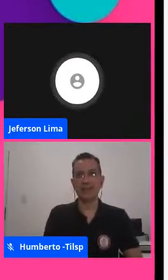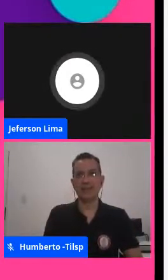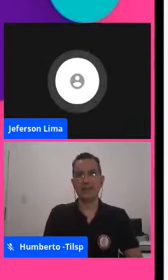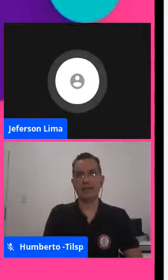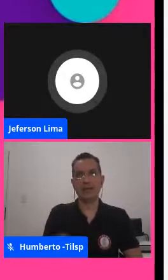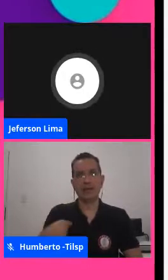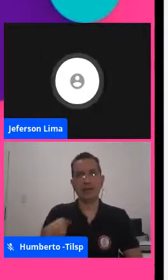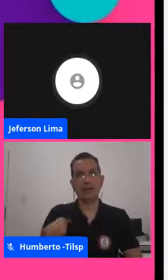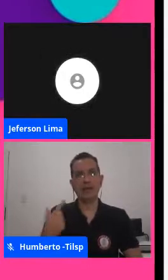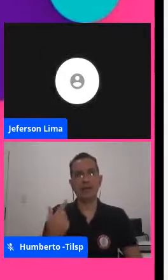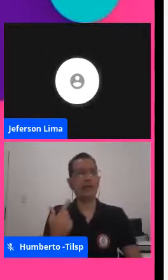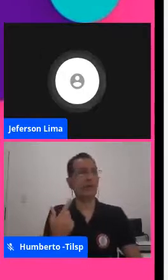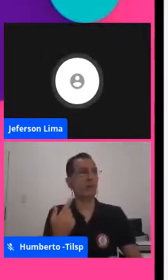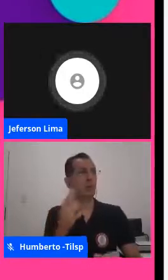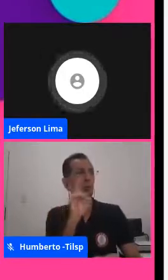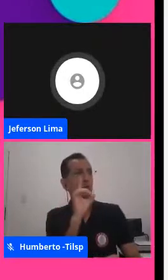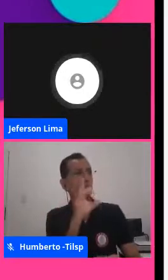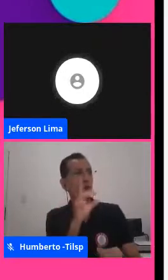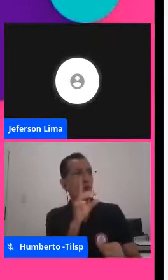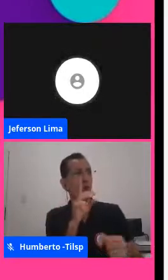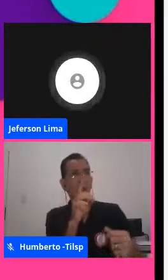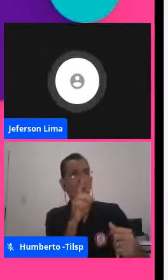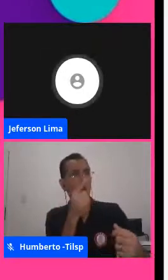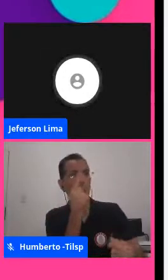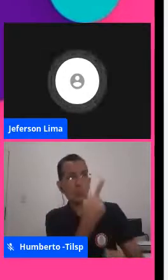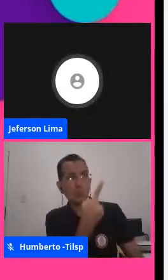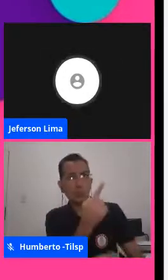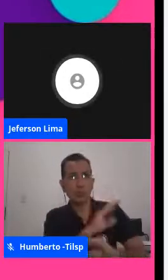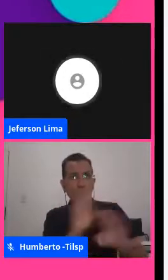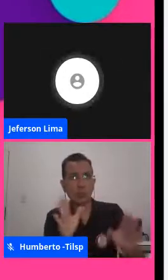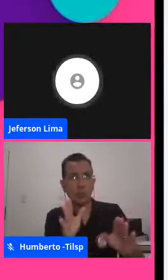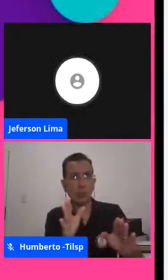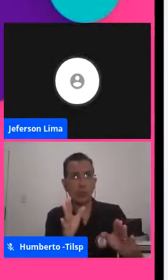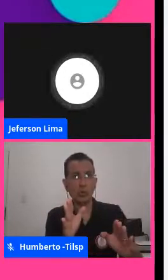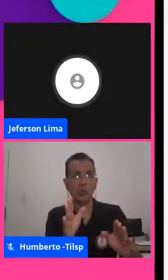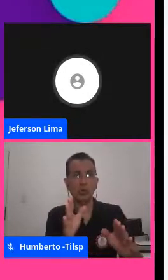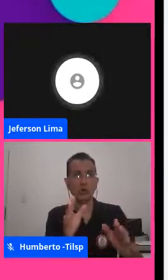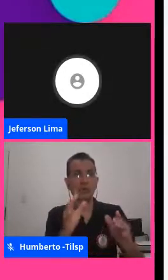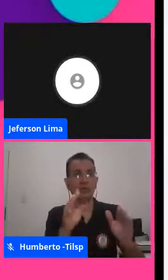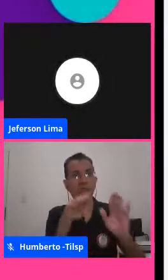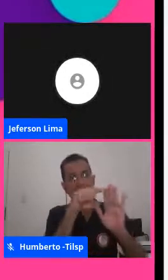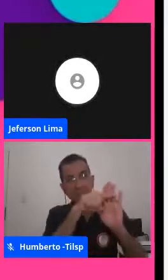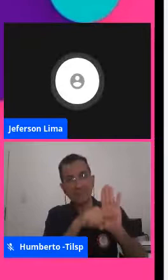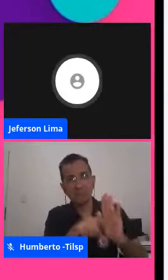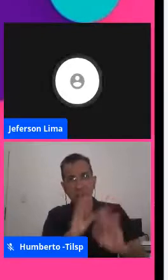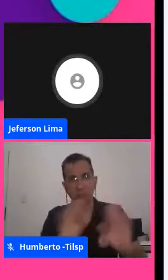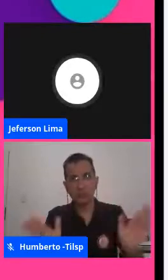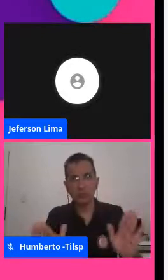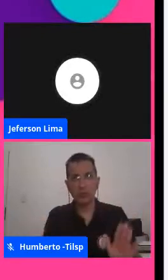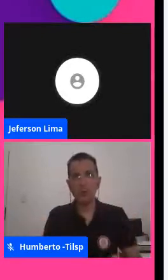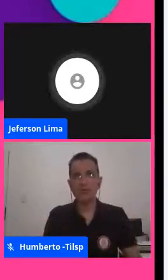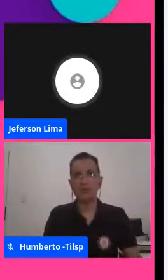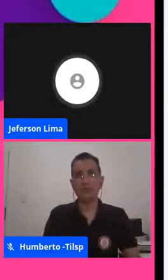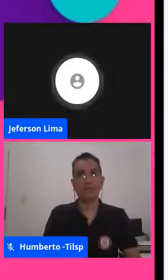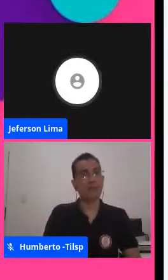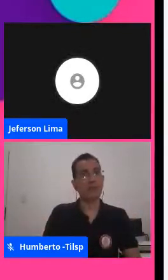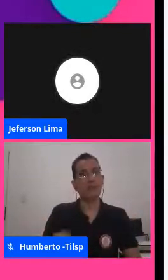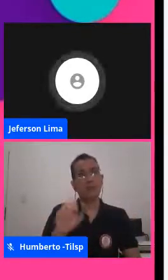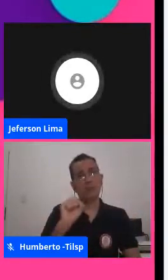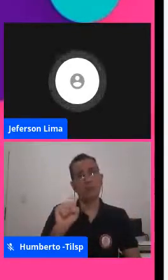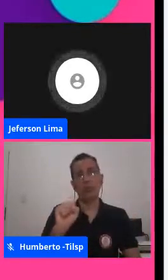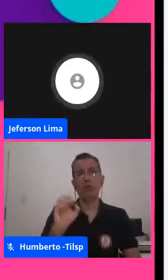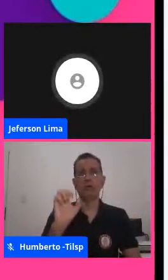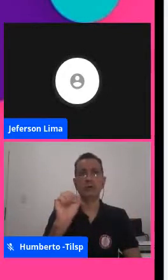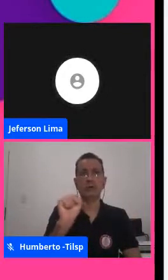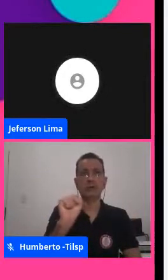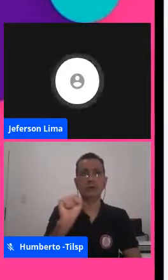refém de uma só solução. Eu posso criar uma solução híbrida, onde utilize, por exemplo, Nest.js junto com TypeScript e Node para